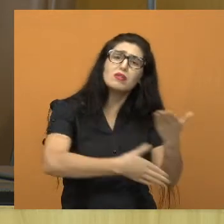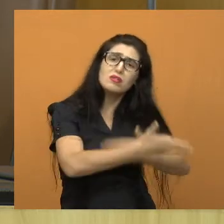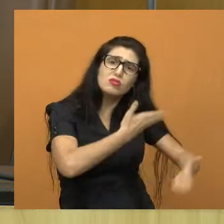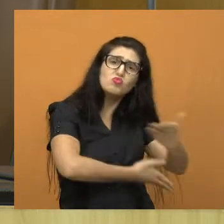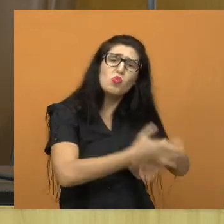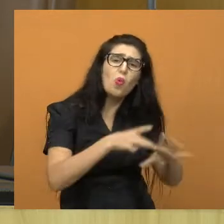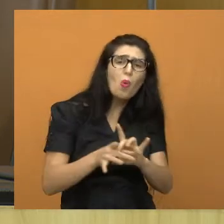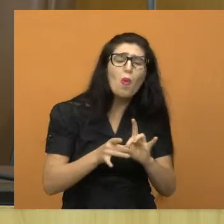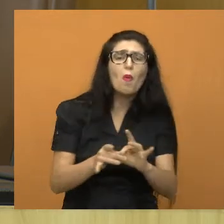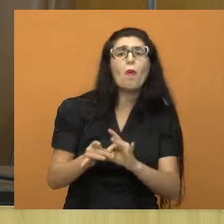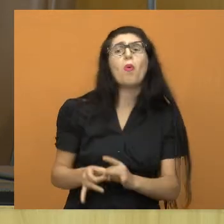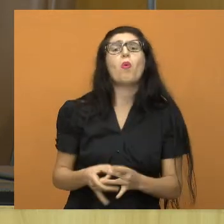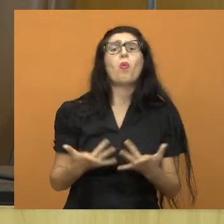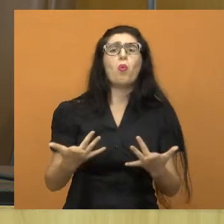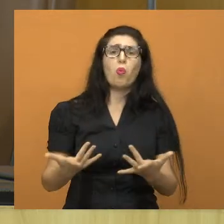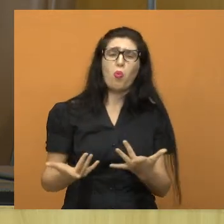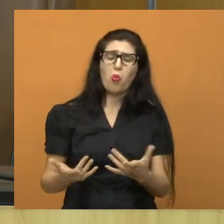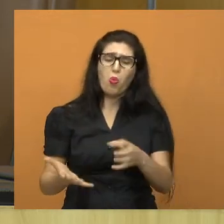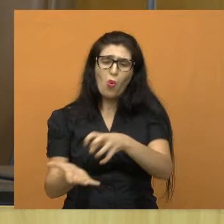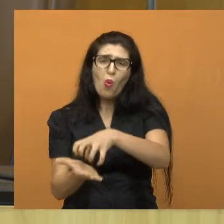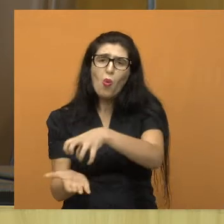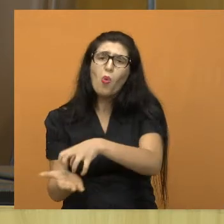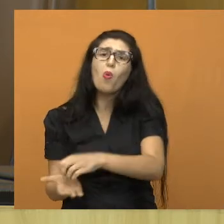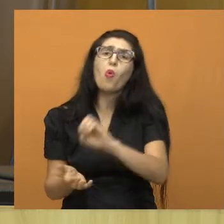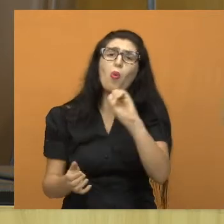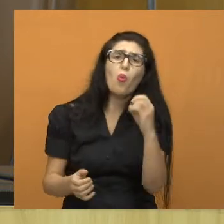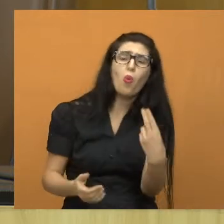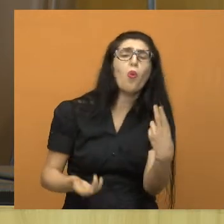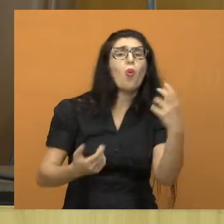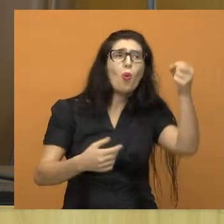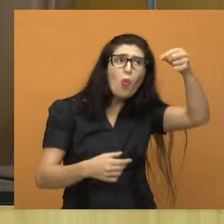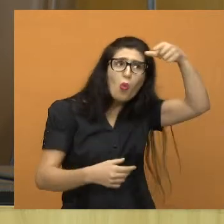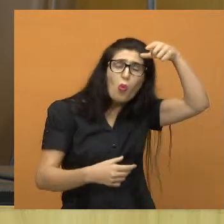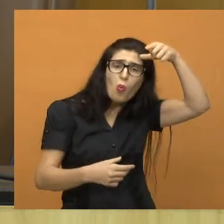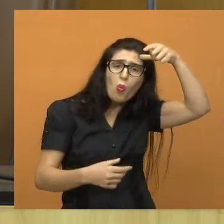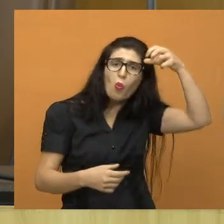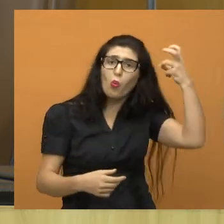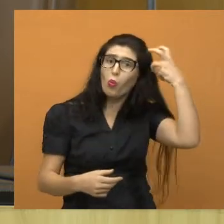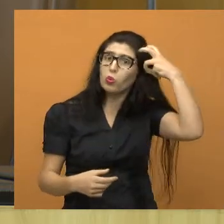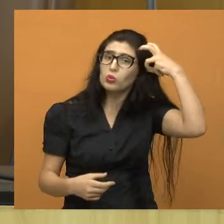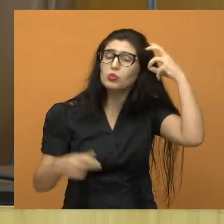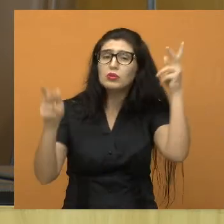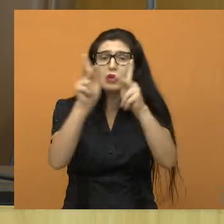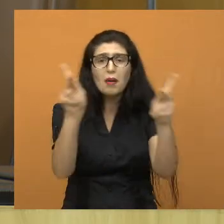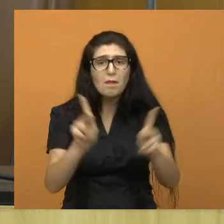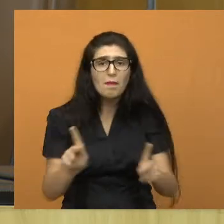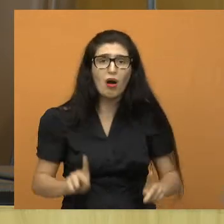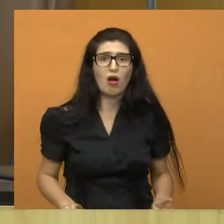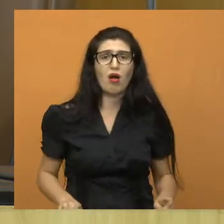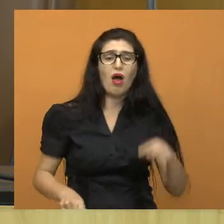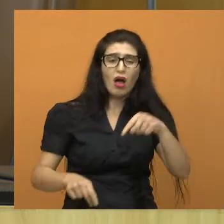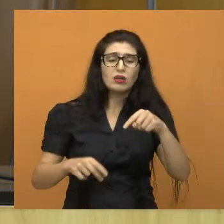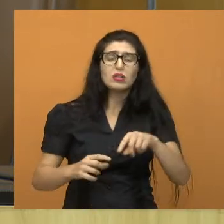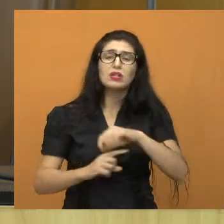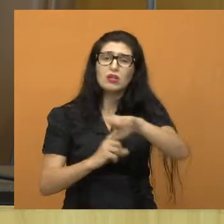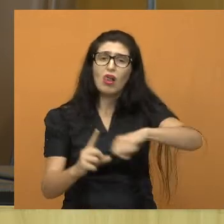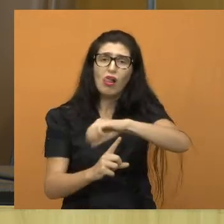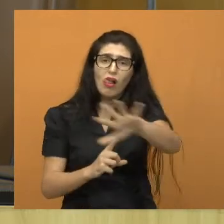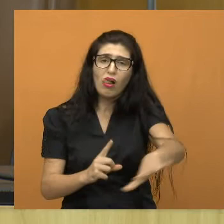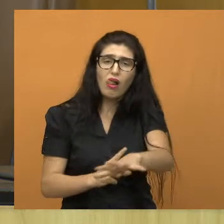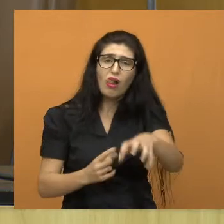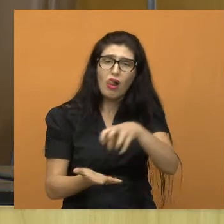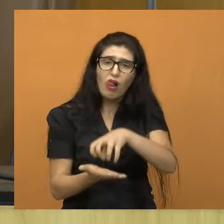nossos serviços ou do olhar fraterno, né, da cultura da paz. Independente de estarmos na Secretaria de Assistência Social e temos